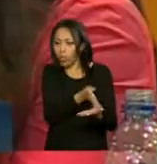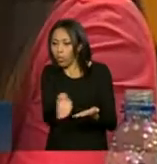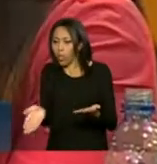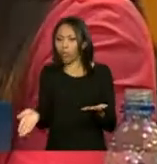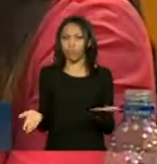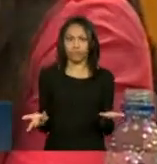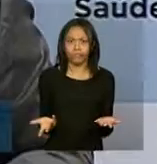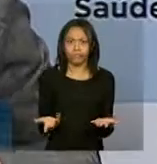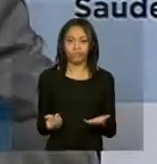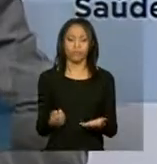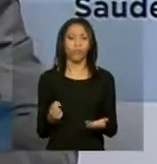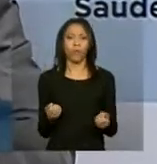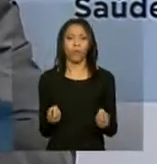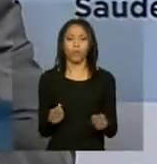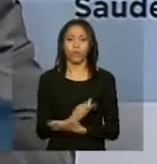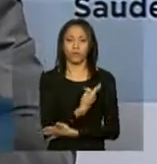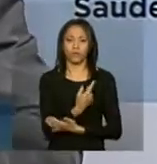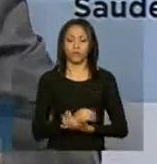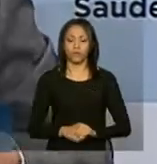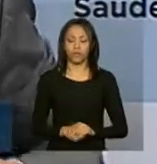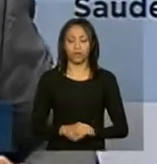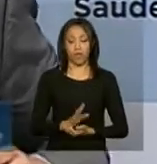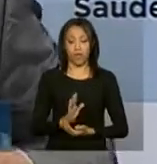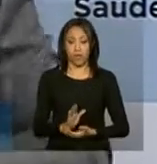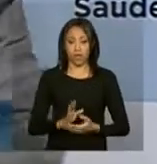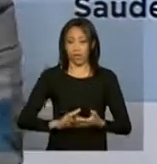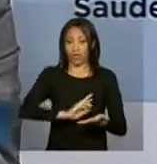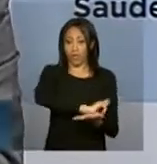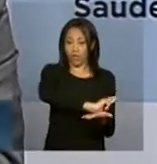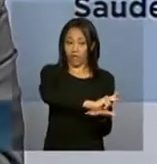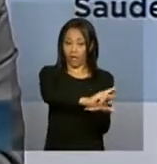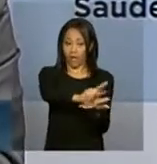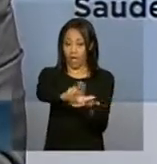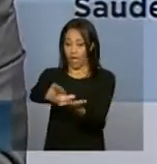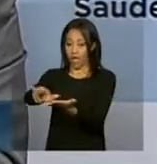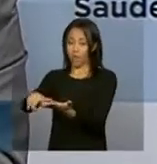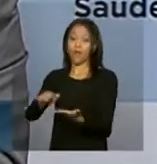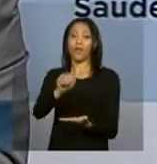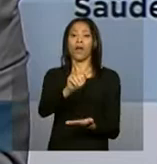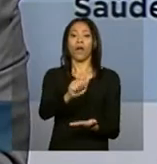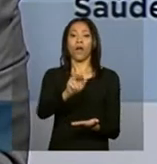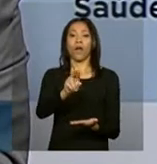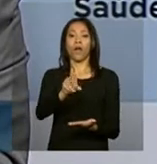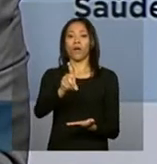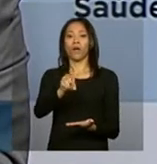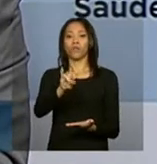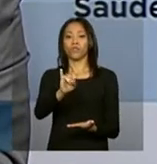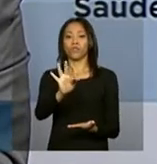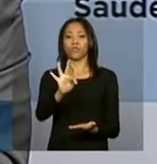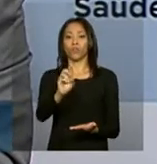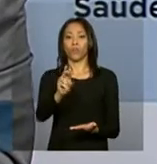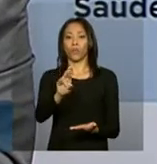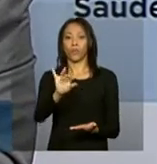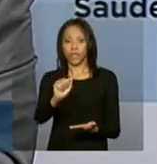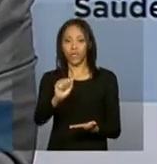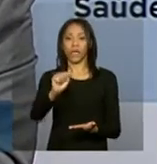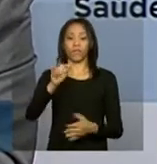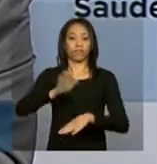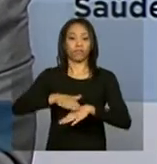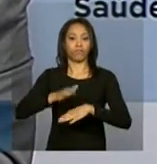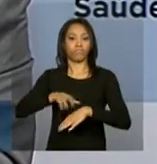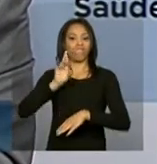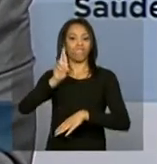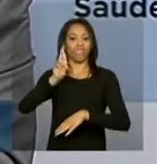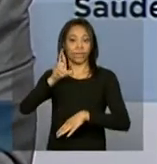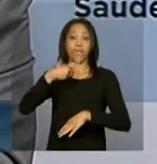recurso? Parte de um conjunto de auditorias preventivas feitas pelo Ministério da Saúde. Foi o Ministério da Saúde que